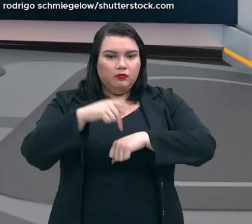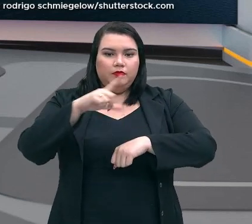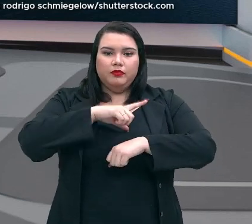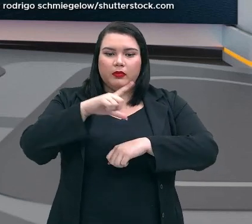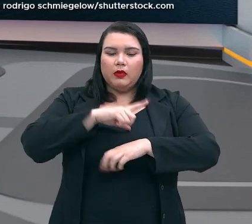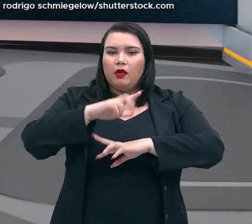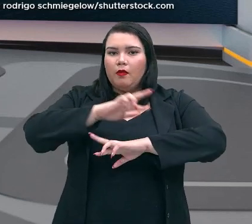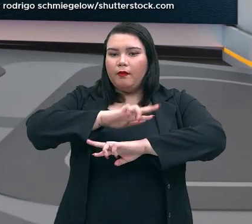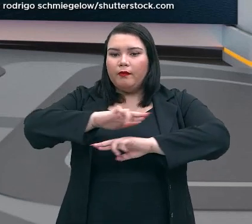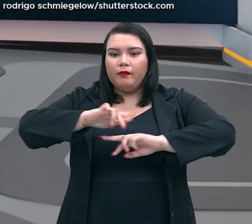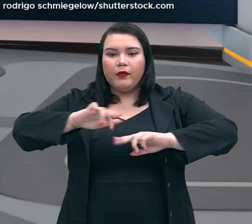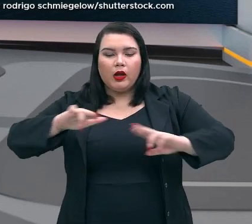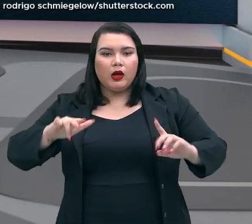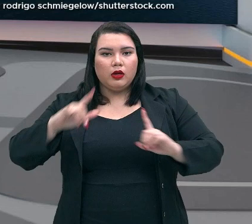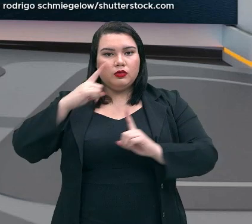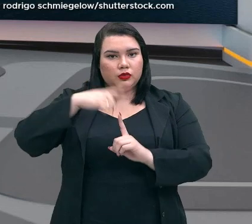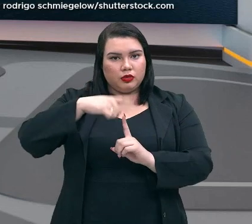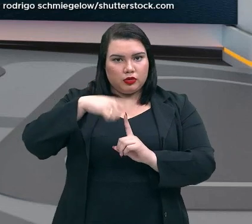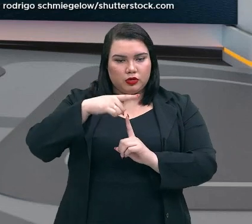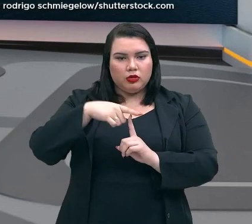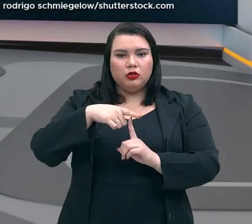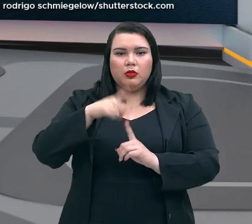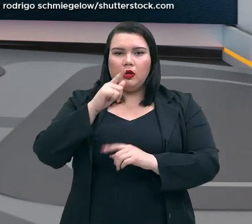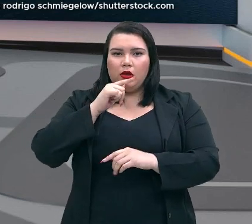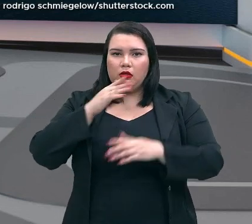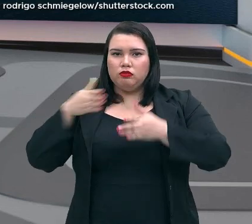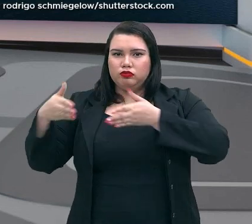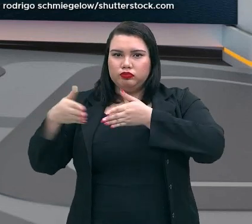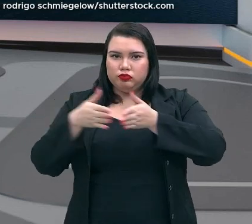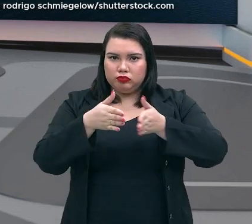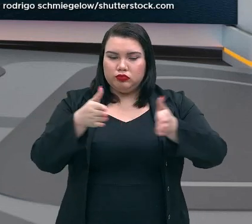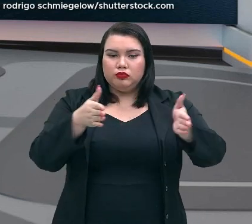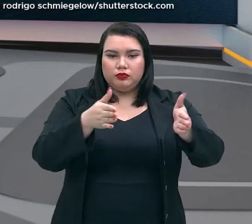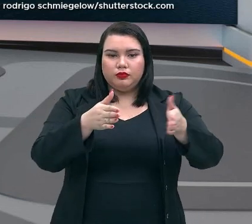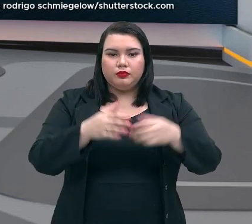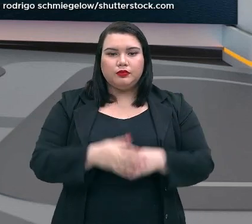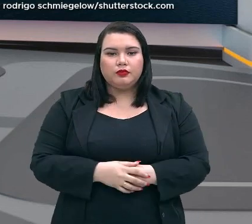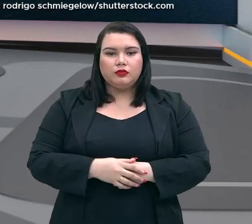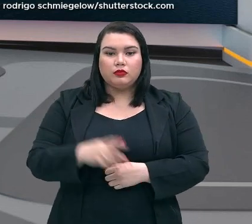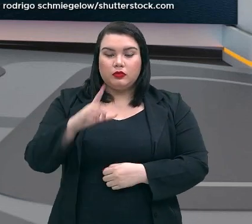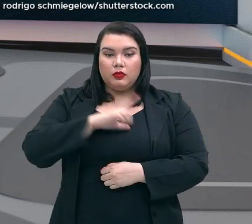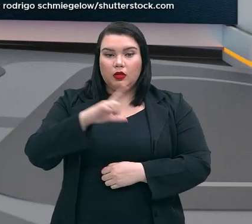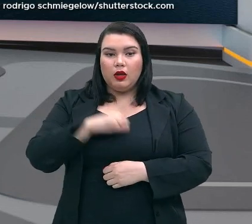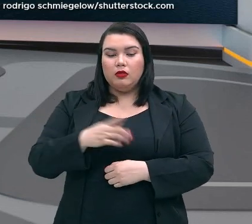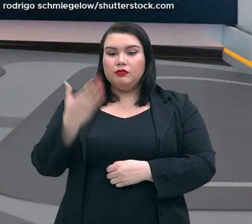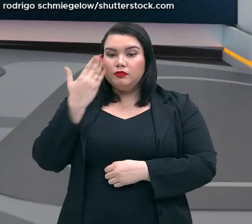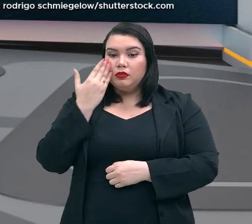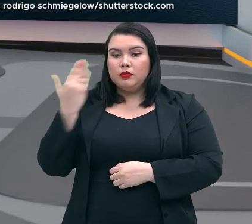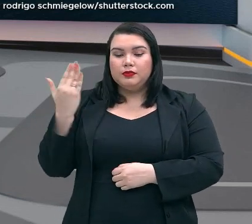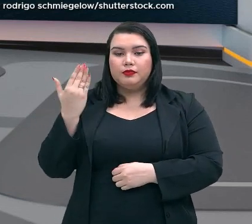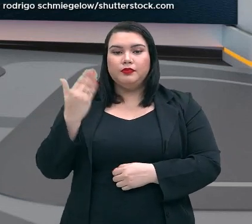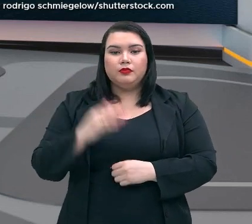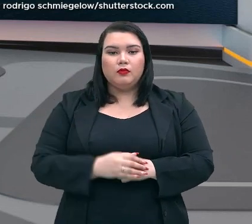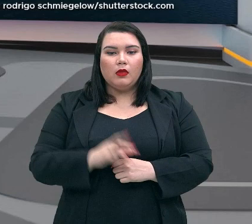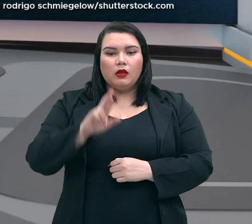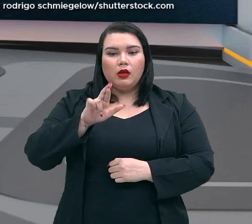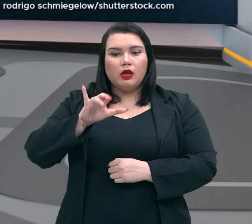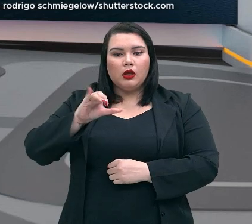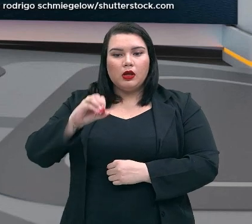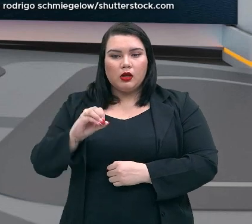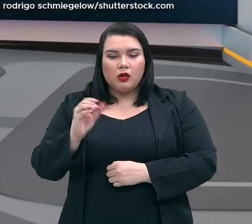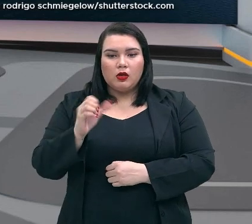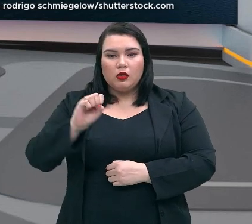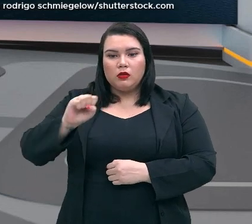diferentes tipos de bacias hidrográficas, tá certo? Um deles que a gente já está verificando aqui pode ser o Rio São Francisco,